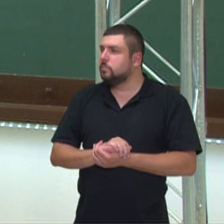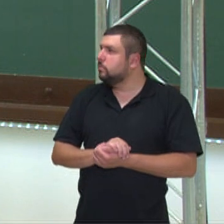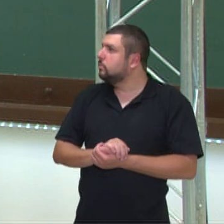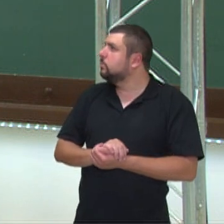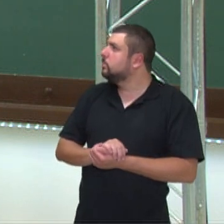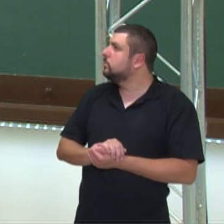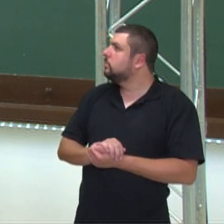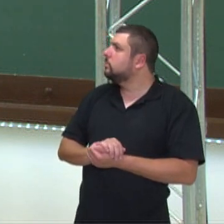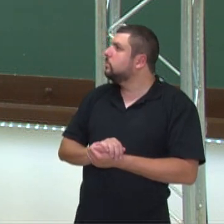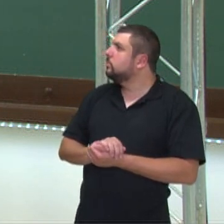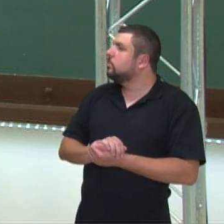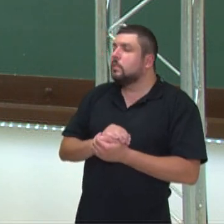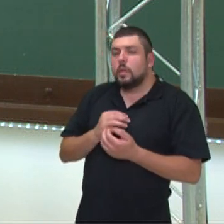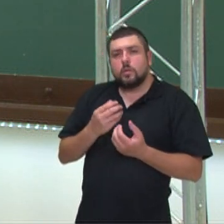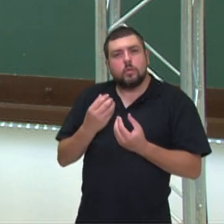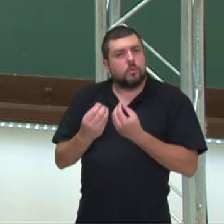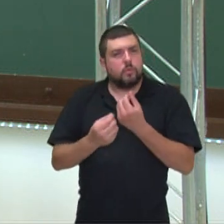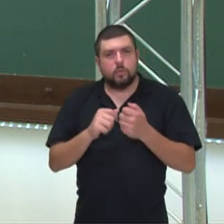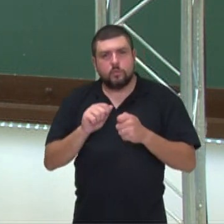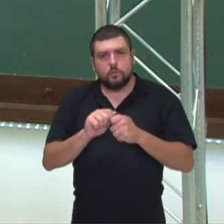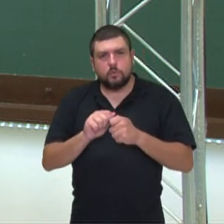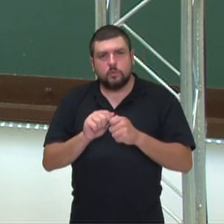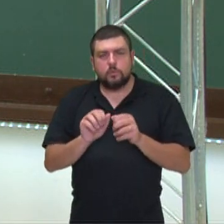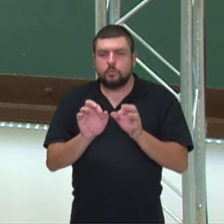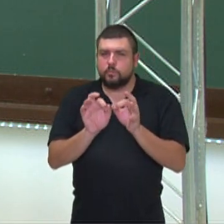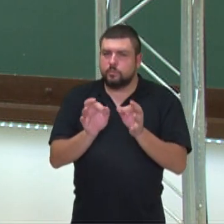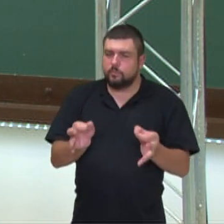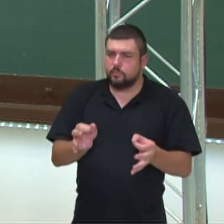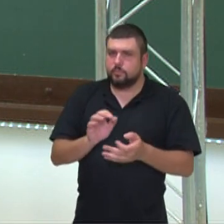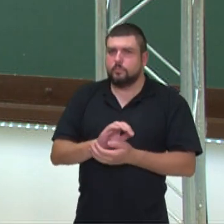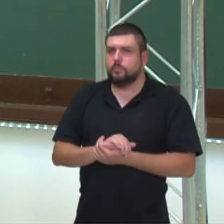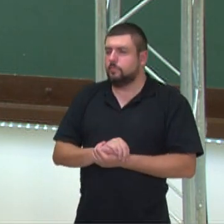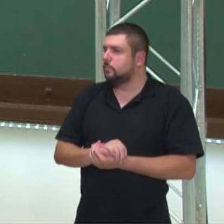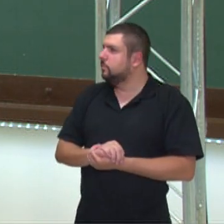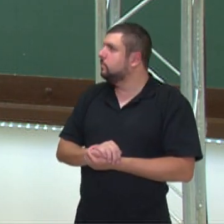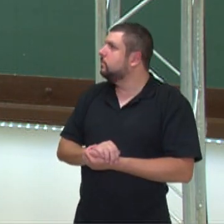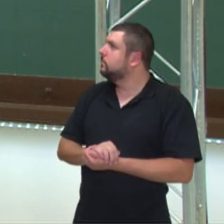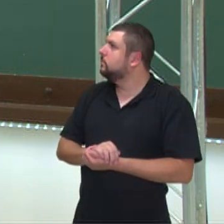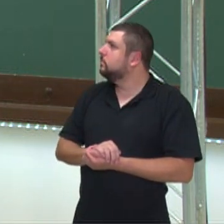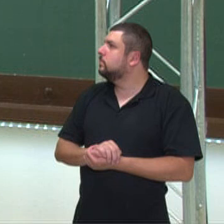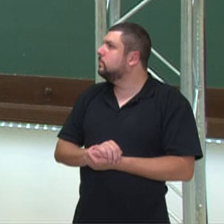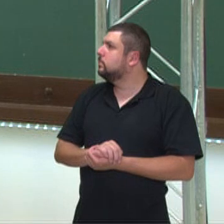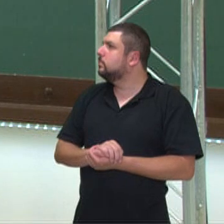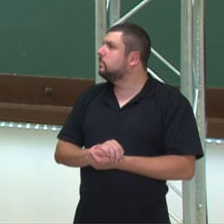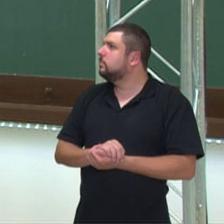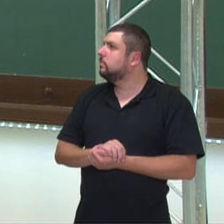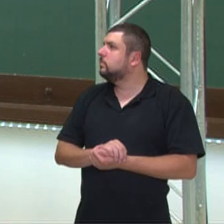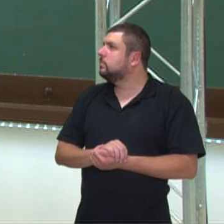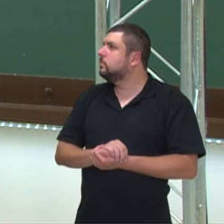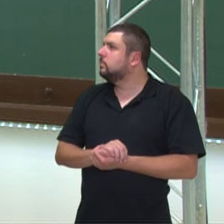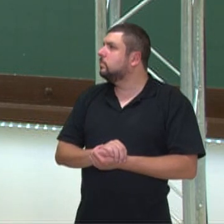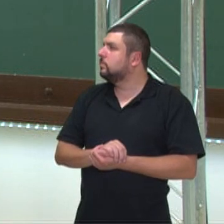como é que eu faço? Bem simples. Olha só. Que número eu formei aqui?